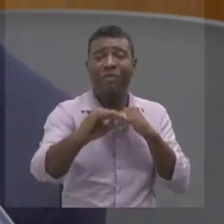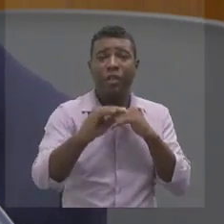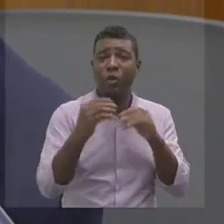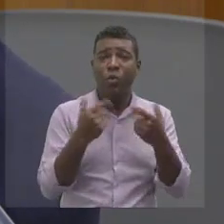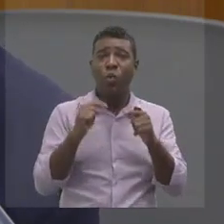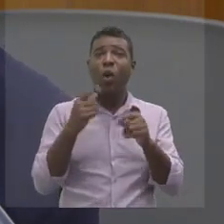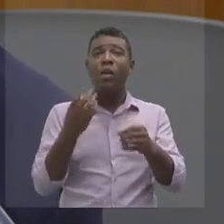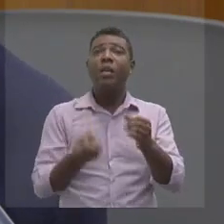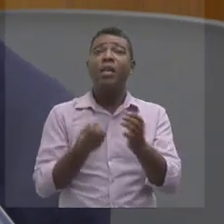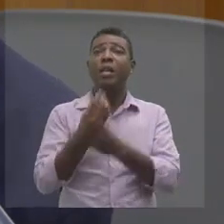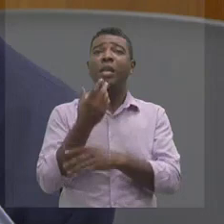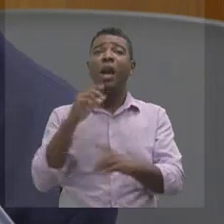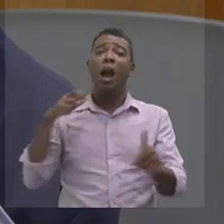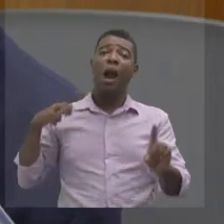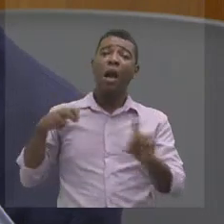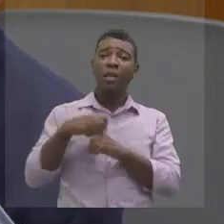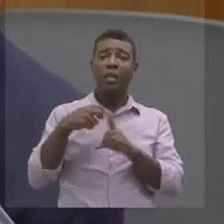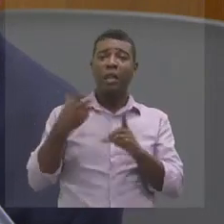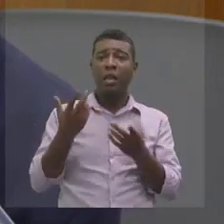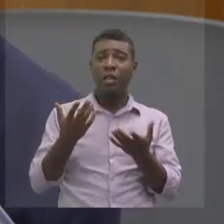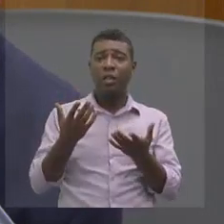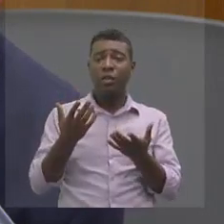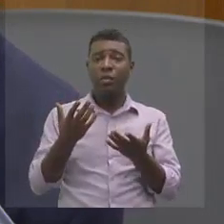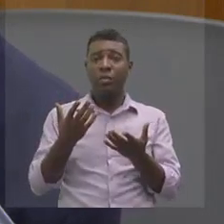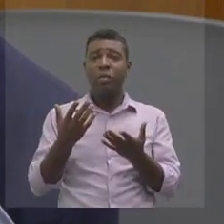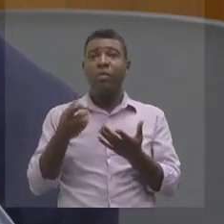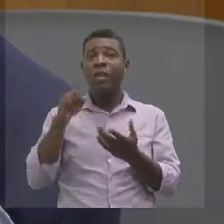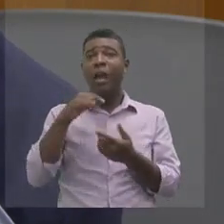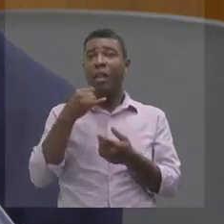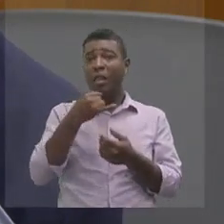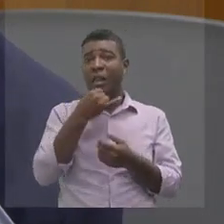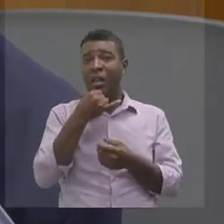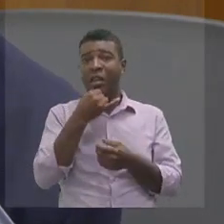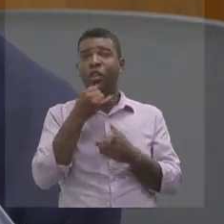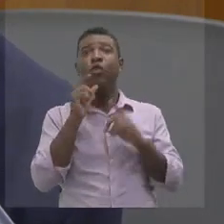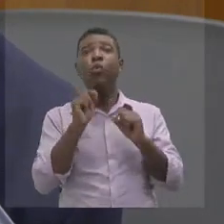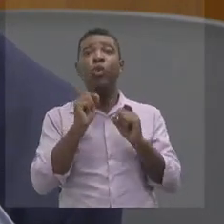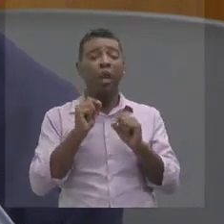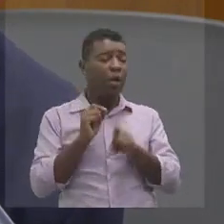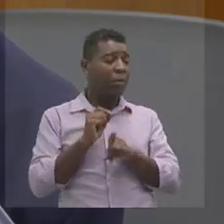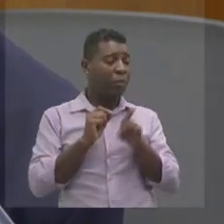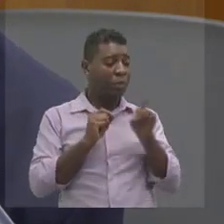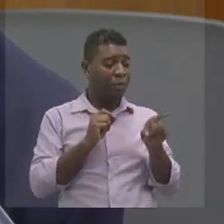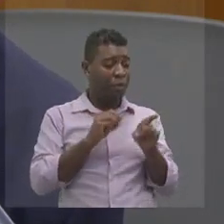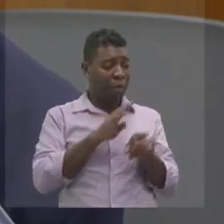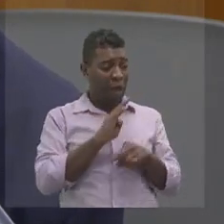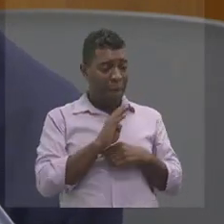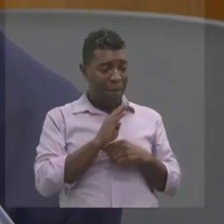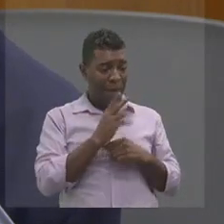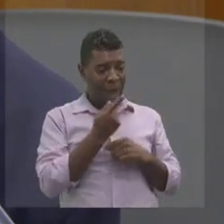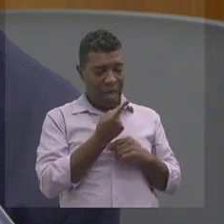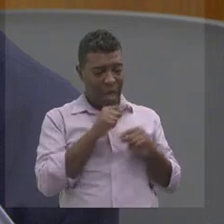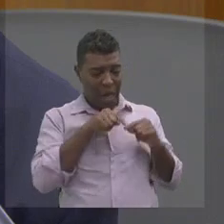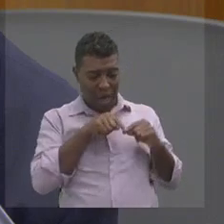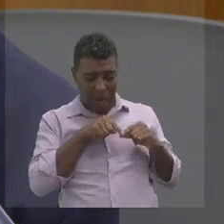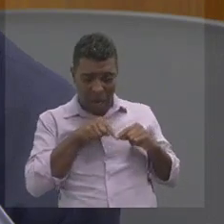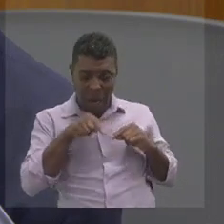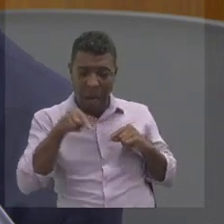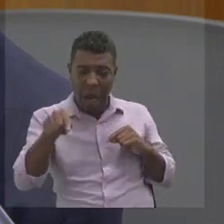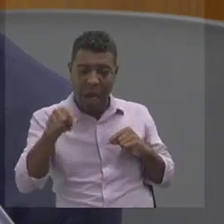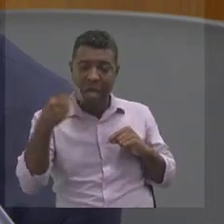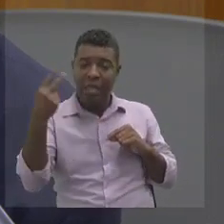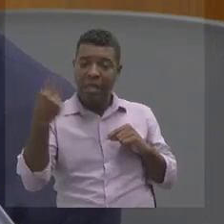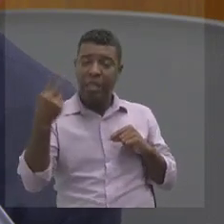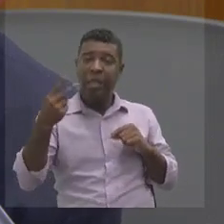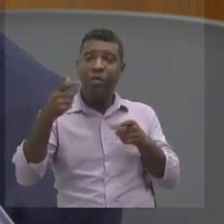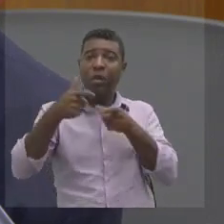acidentes é triste perceber que a ligação de Belo Horizonte com a segunda maior